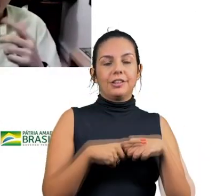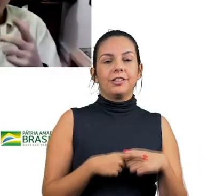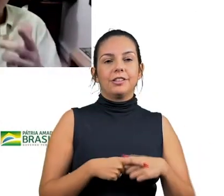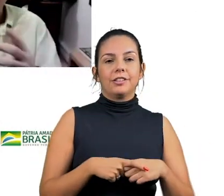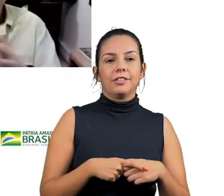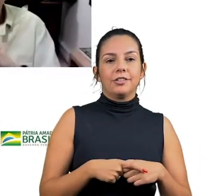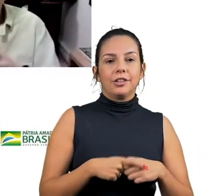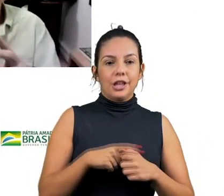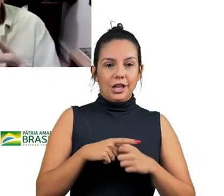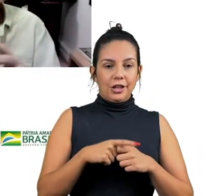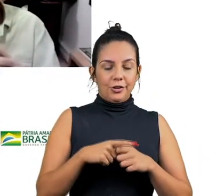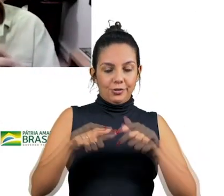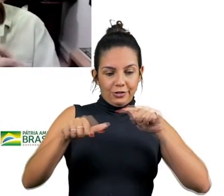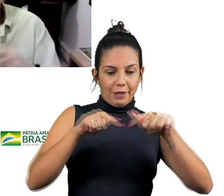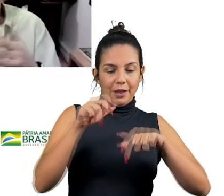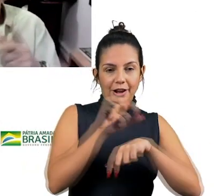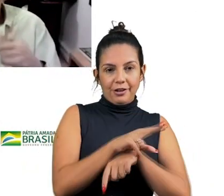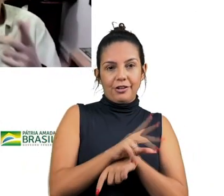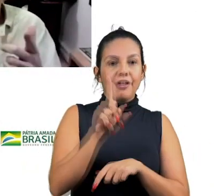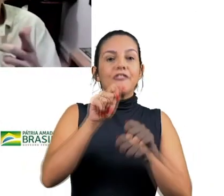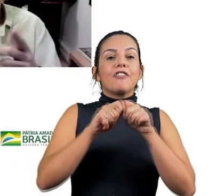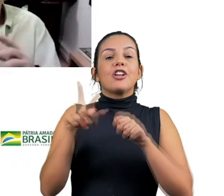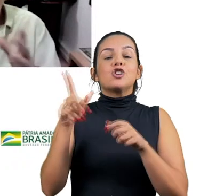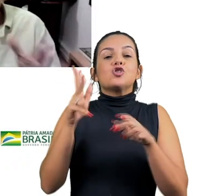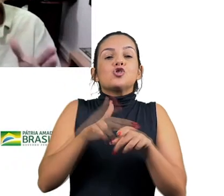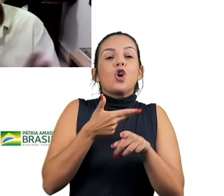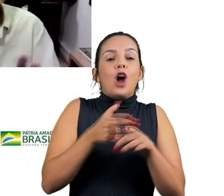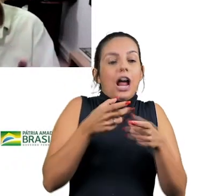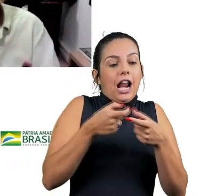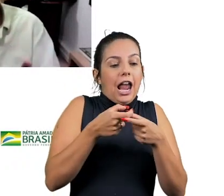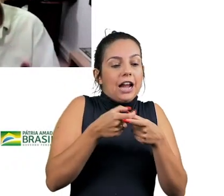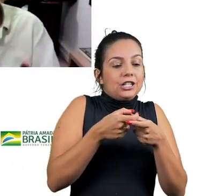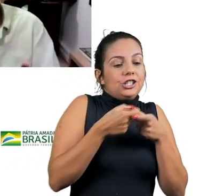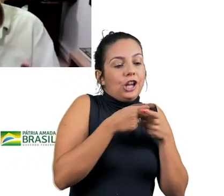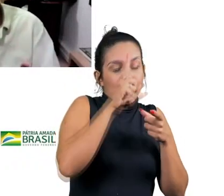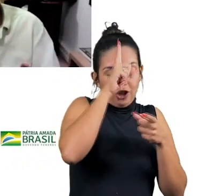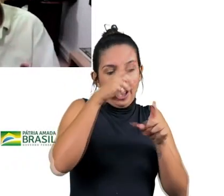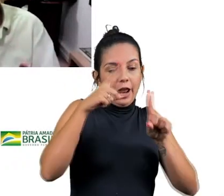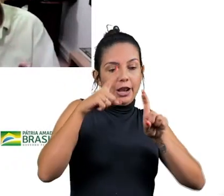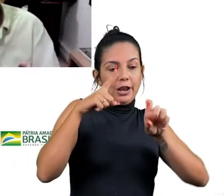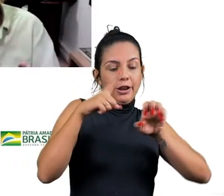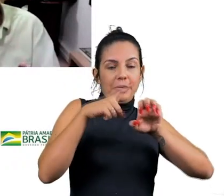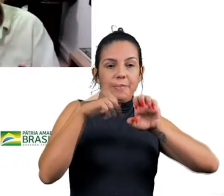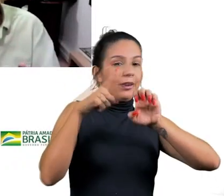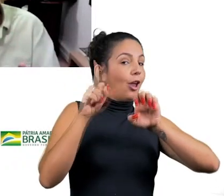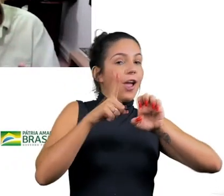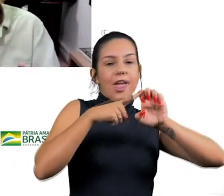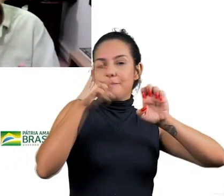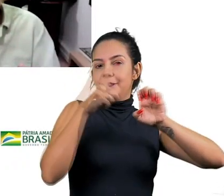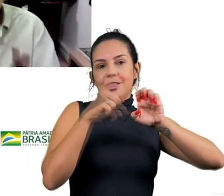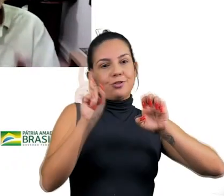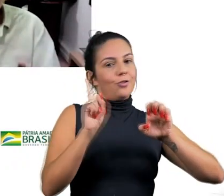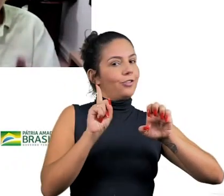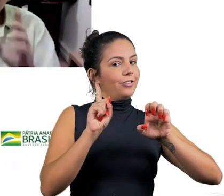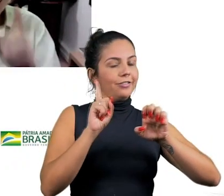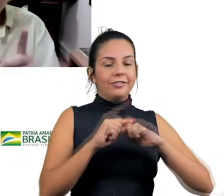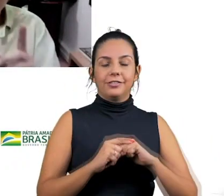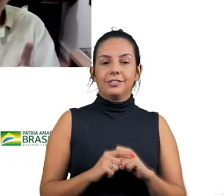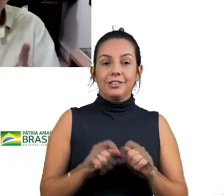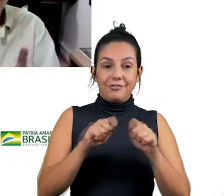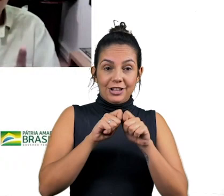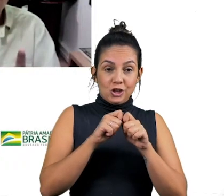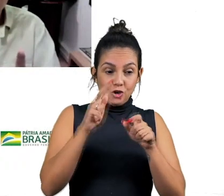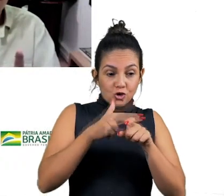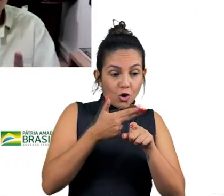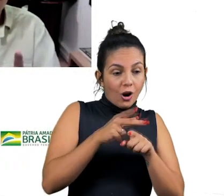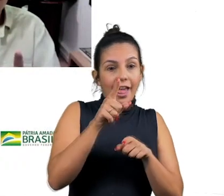o emprego precário, né? Se não vai fazer brigadeiro, aí vira empreendedor. Sabe? Fazer brigadeiro não é ser empreendedor. Fazer brigadeiro